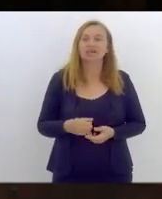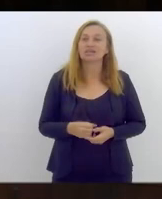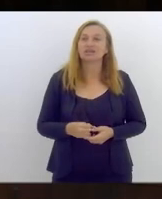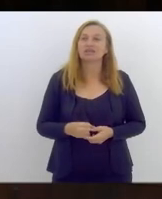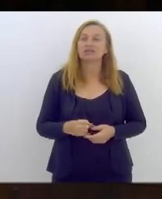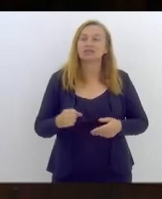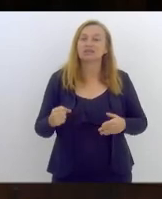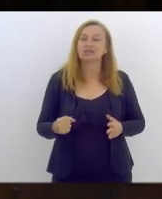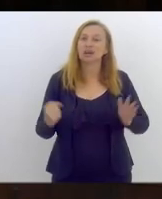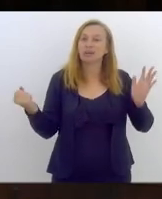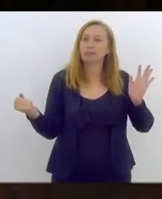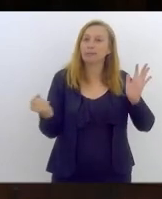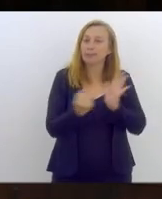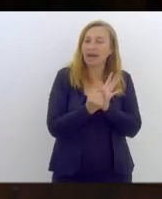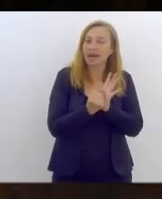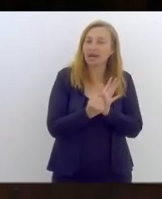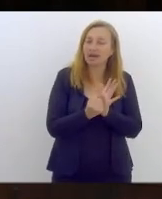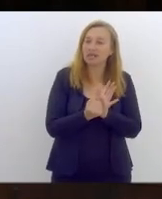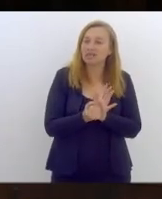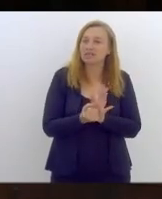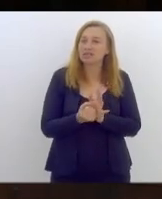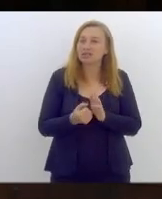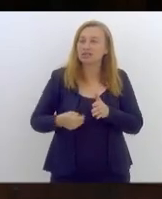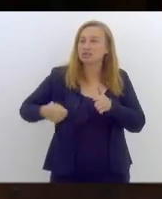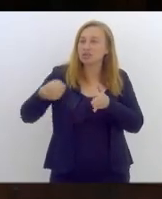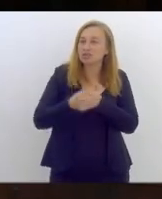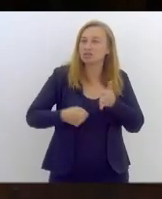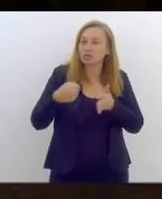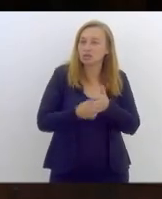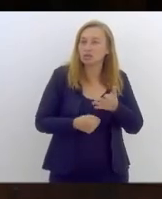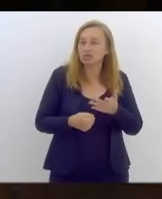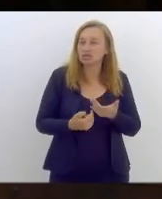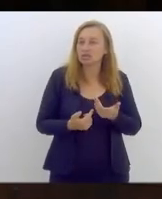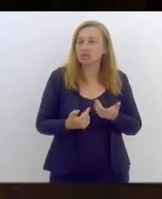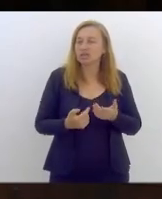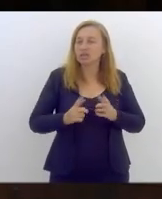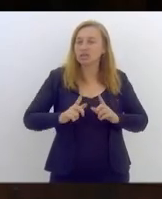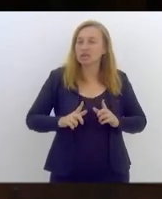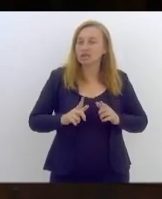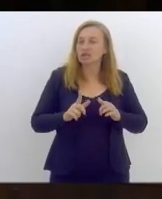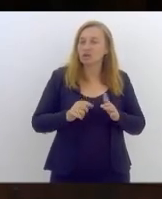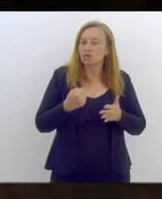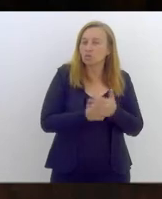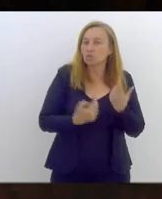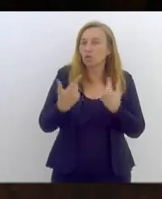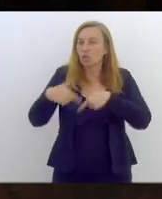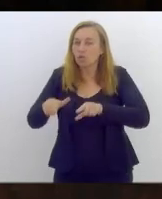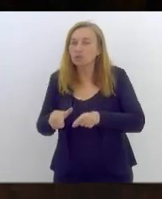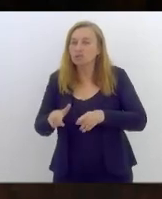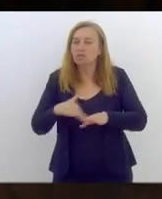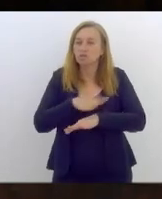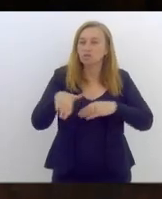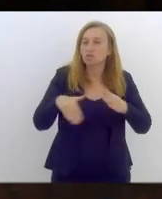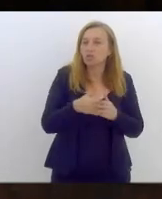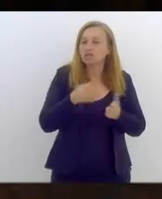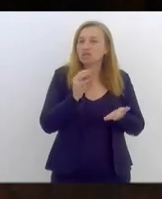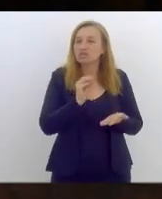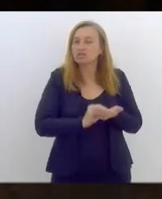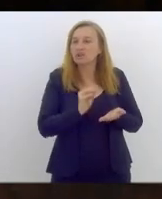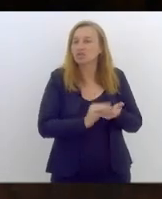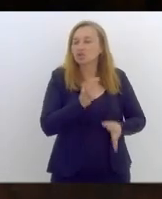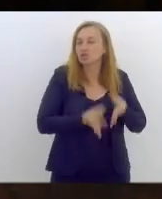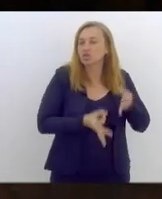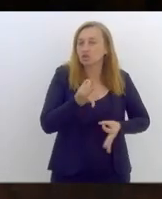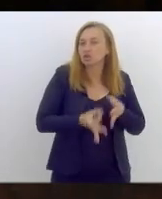Marte do nosso tempo. Lutou contra todas as injustiças, todos os